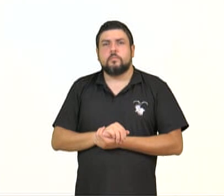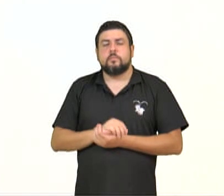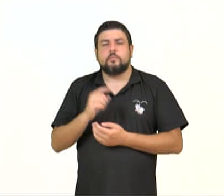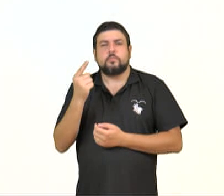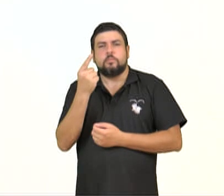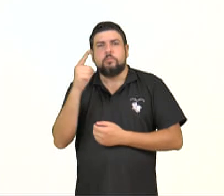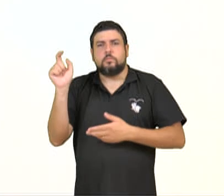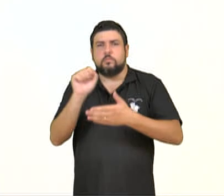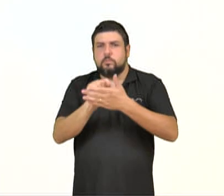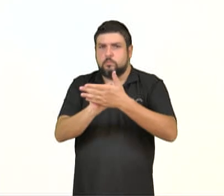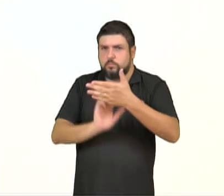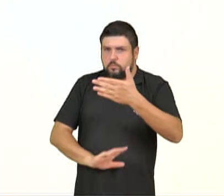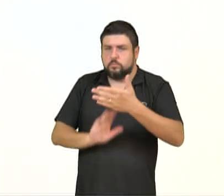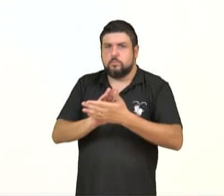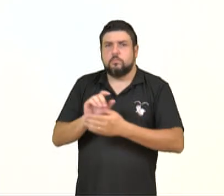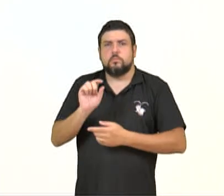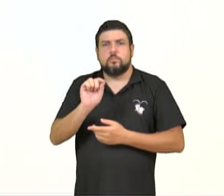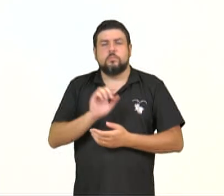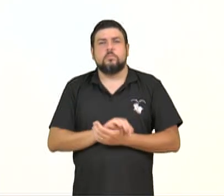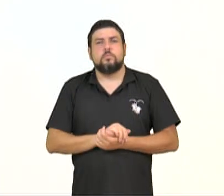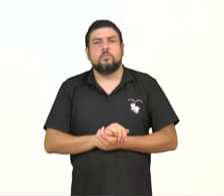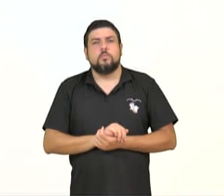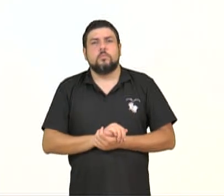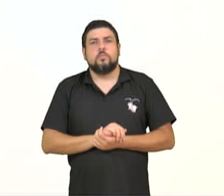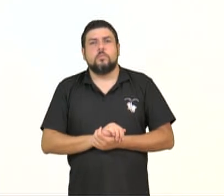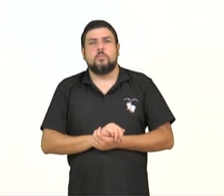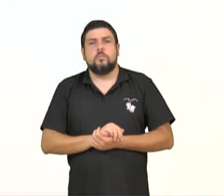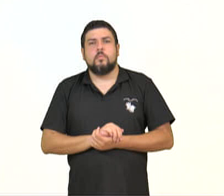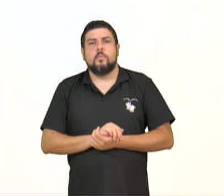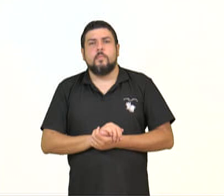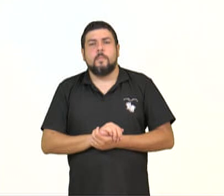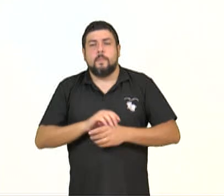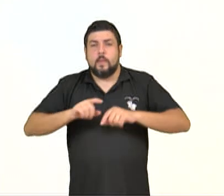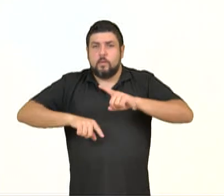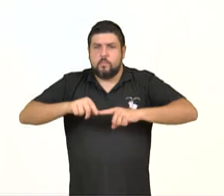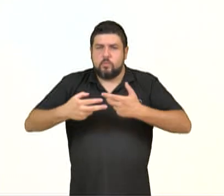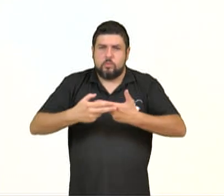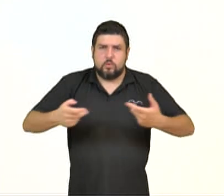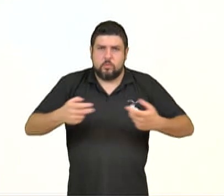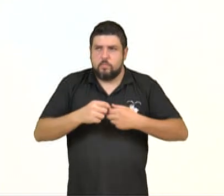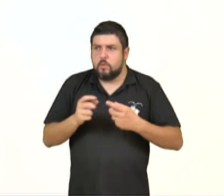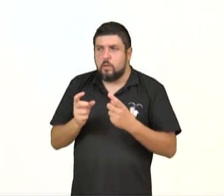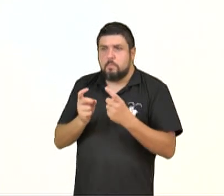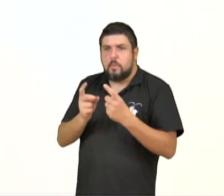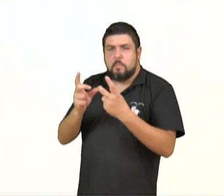último exercício que, considerando o fator agregado, produtos exportados em